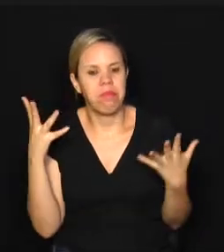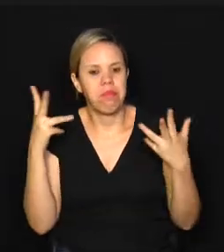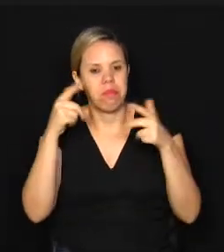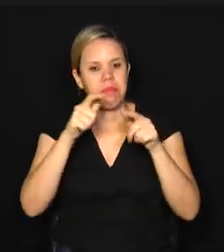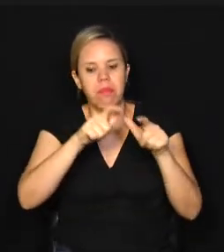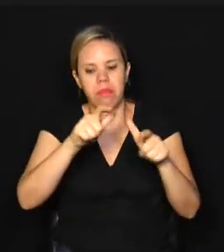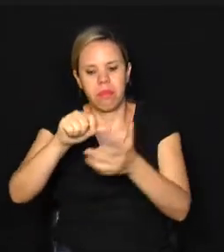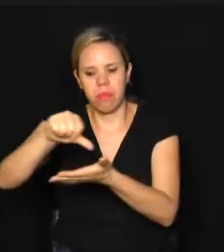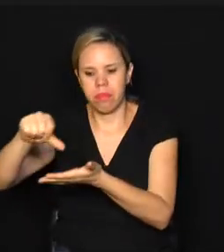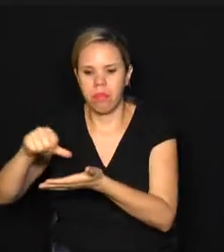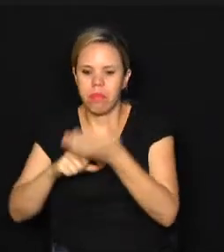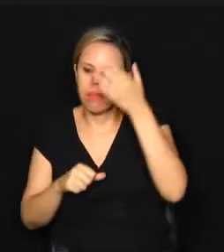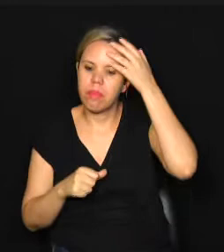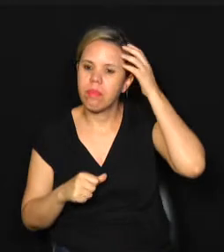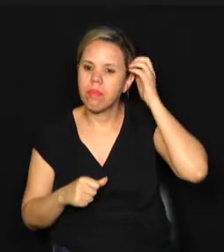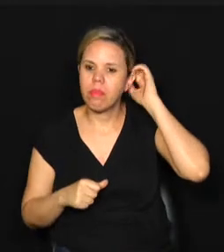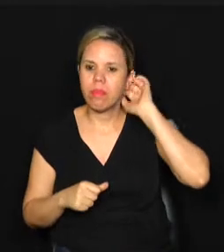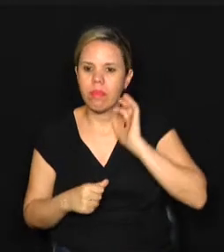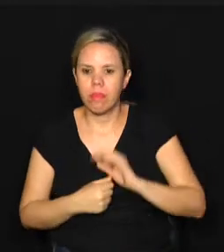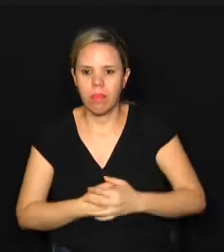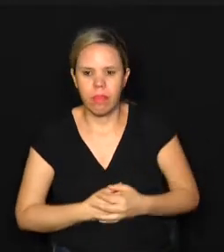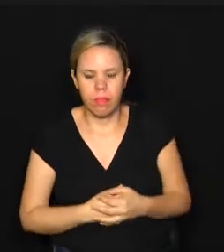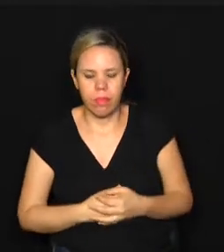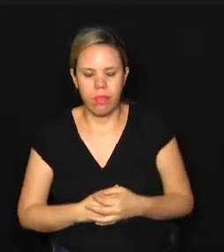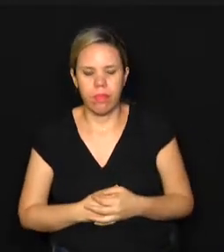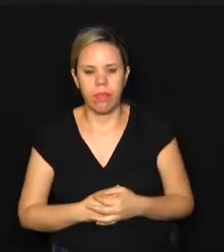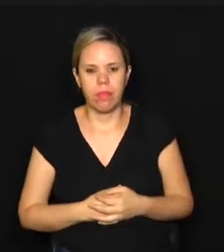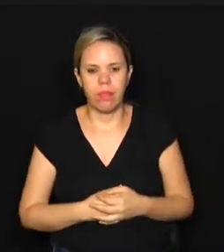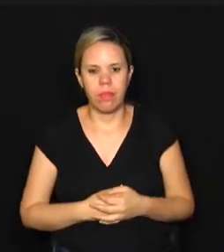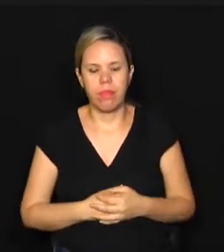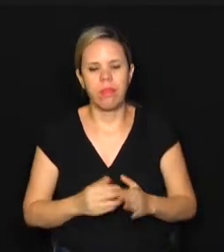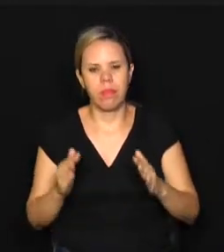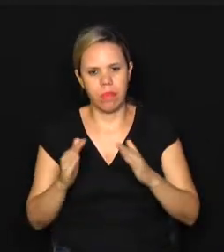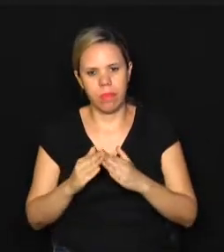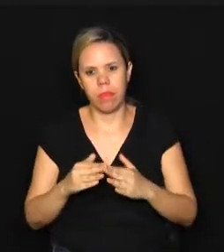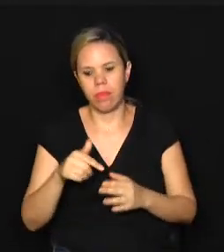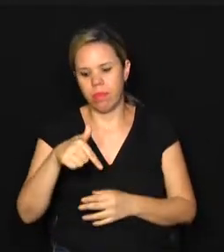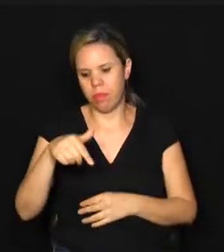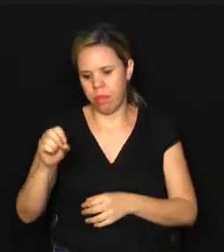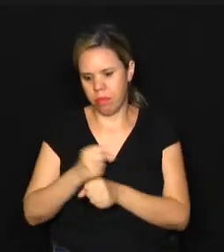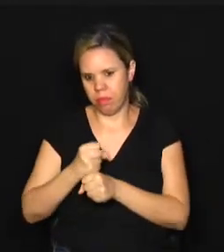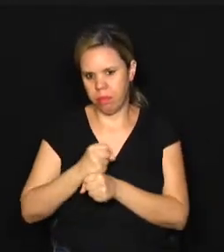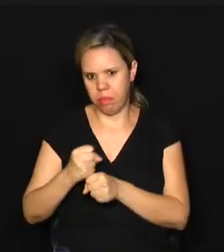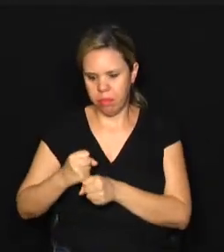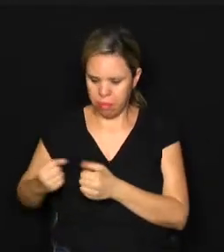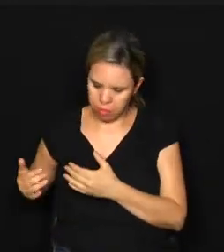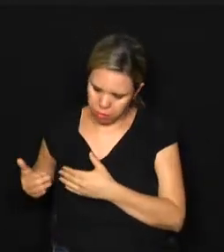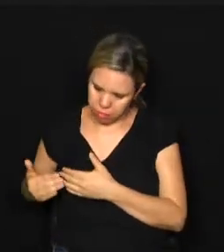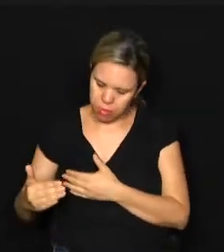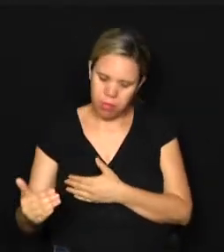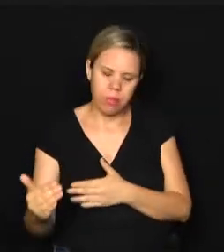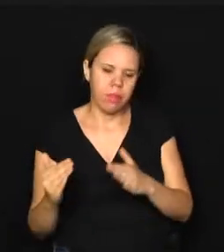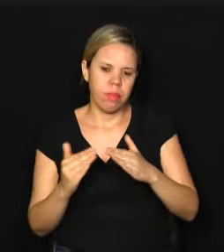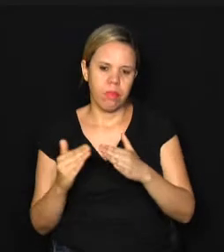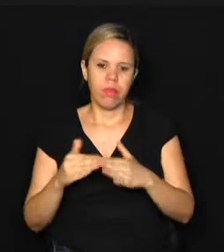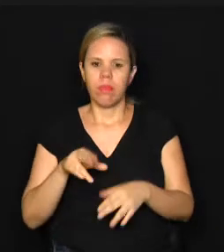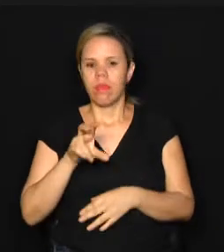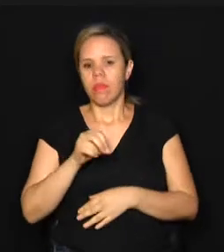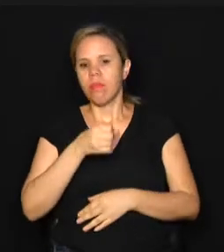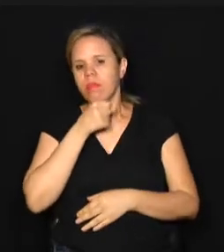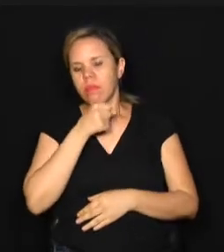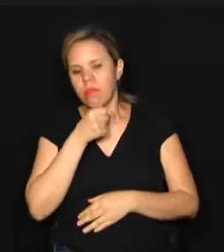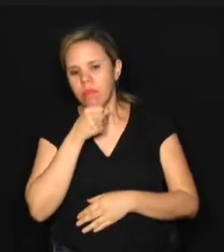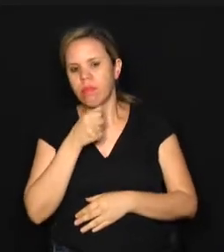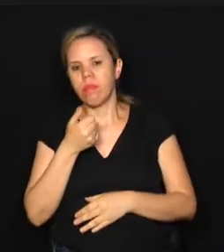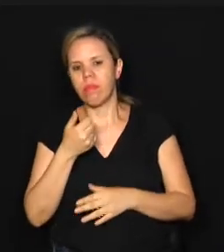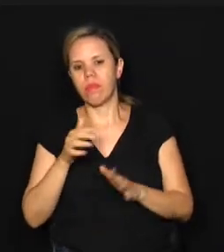região, né? Já reside aqui há mais de 70 anos. Morou aqui meu avô, meus pais,